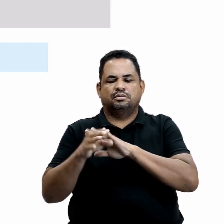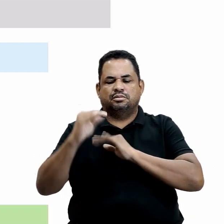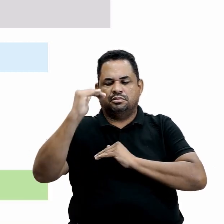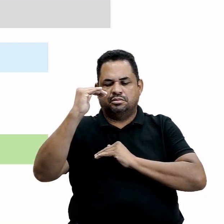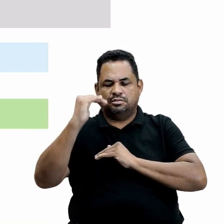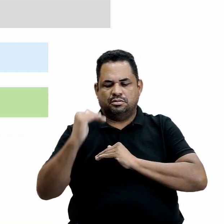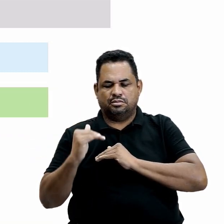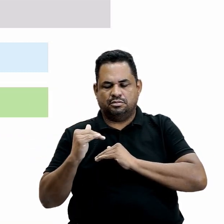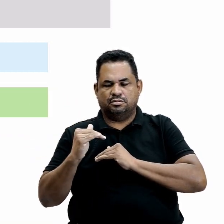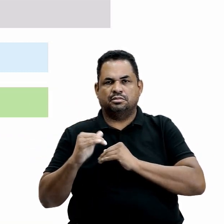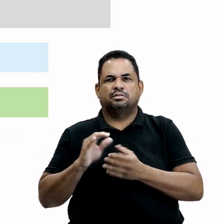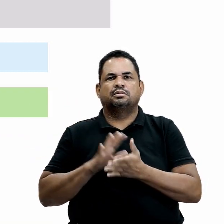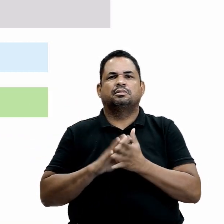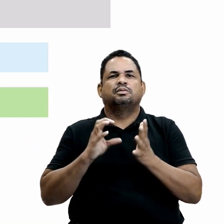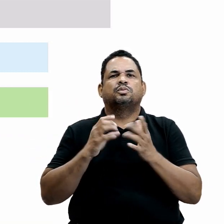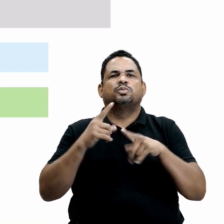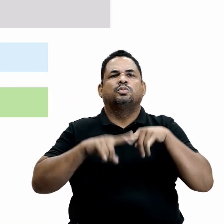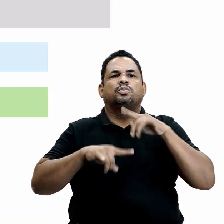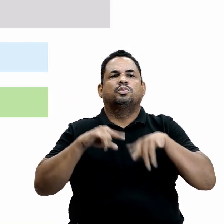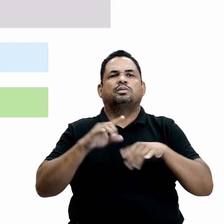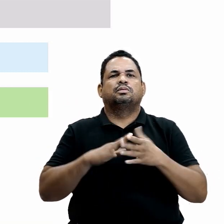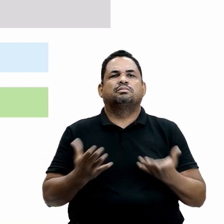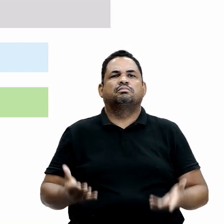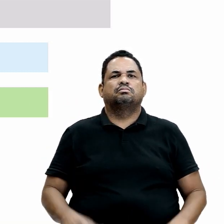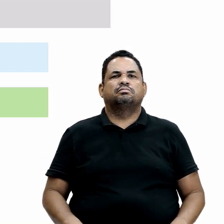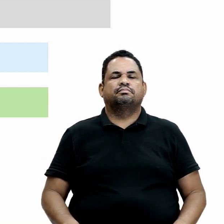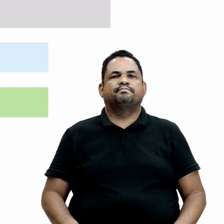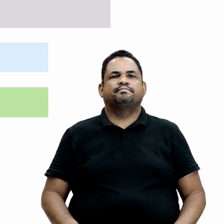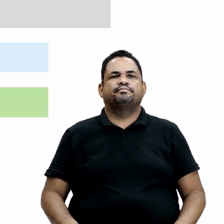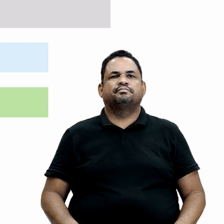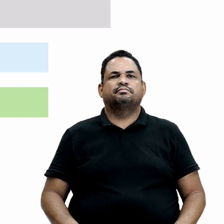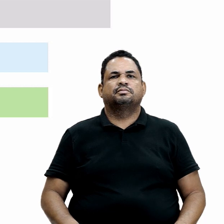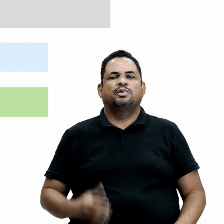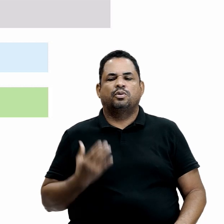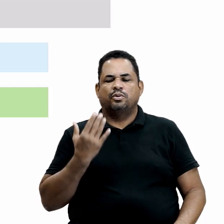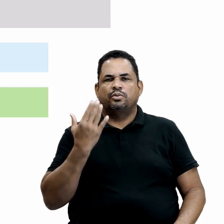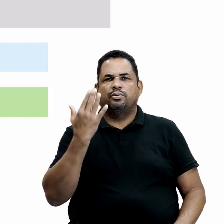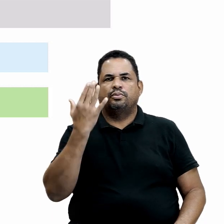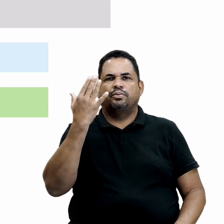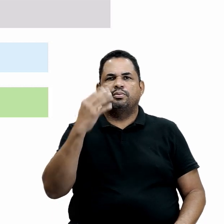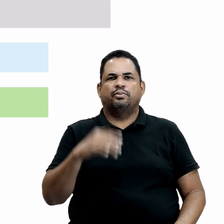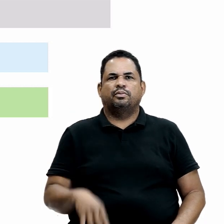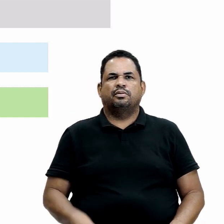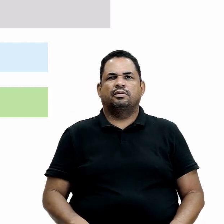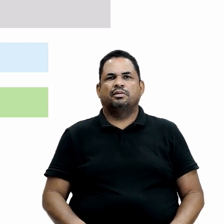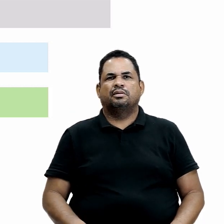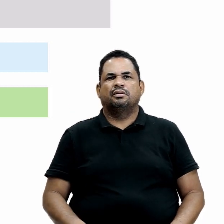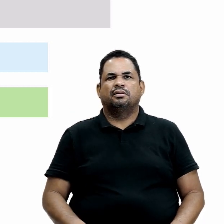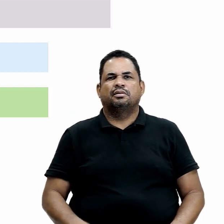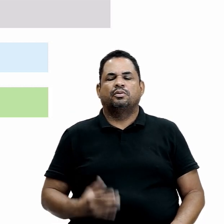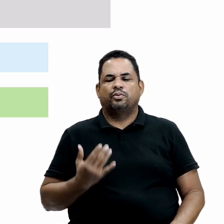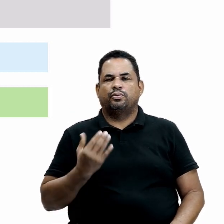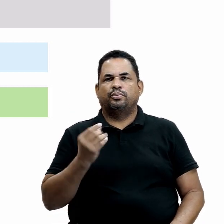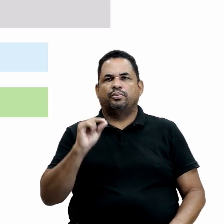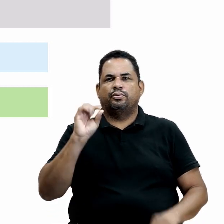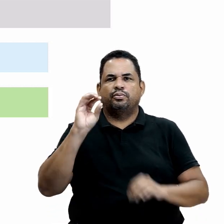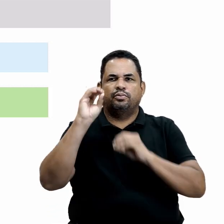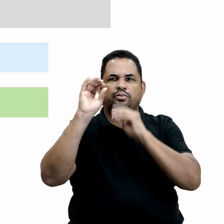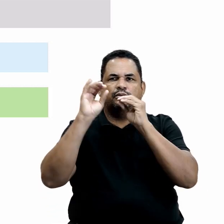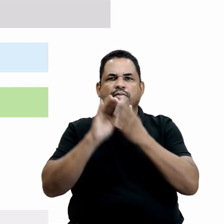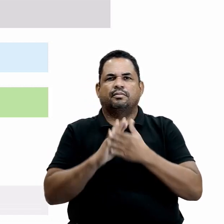do elemento. E com relação à fase de vapor, eu coloco, se for vapor, é um